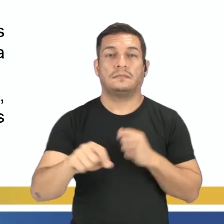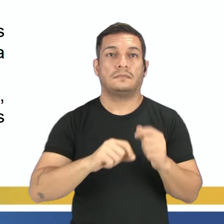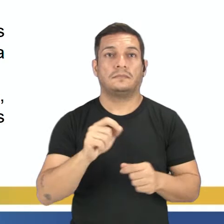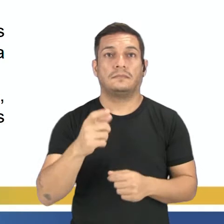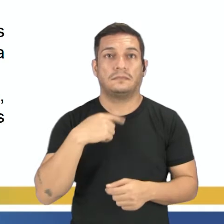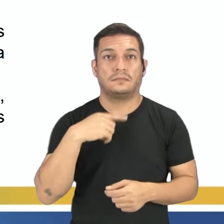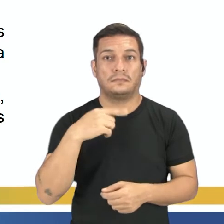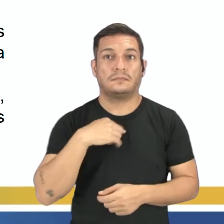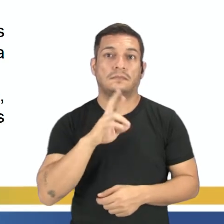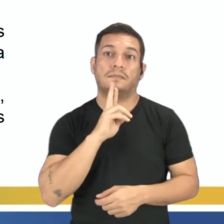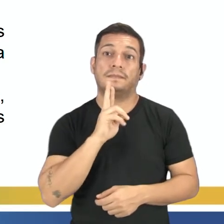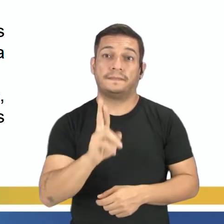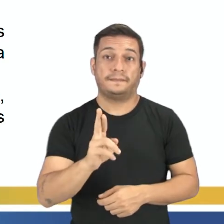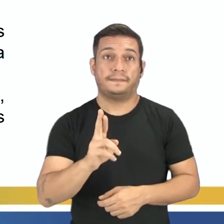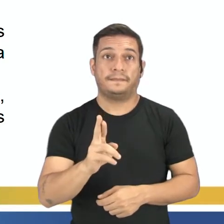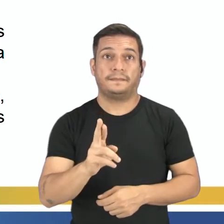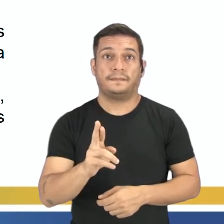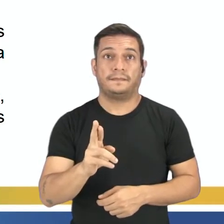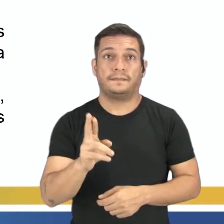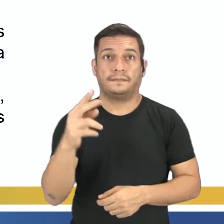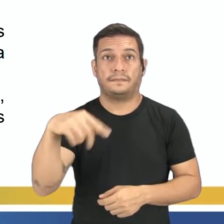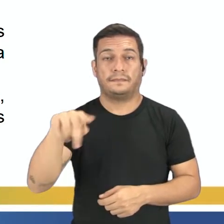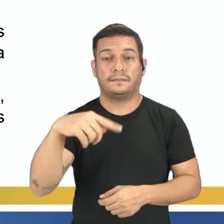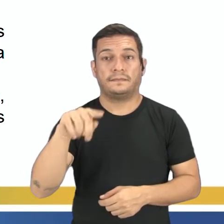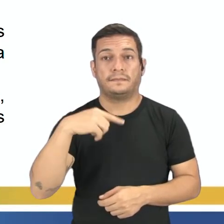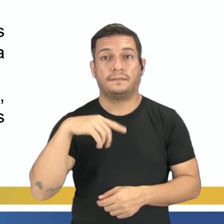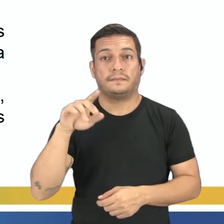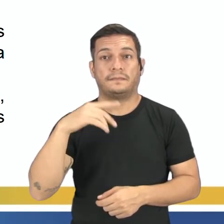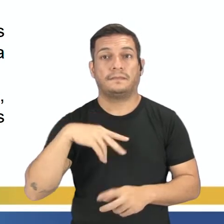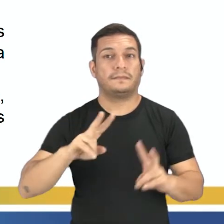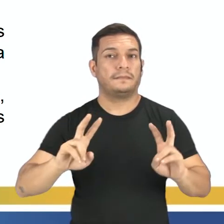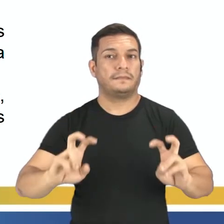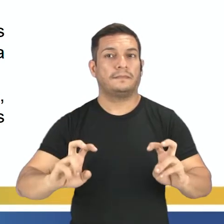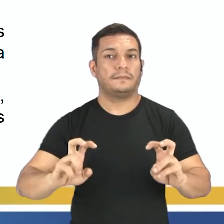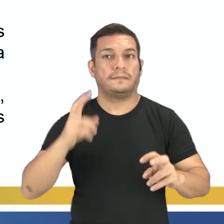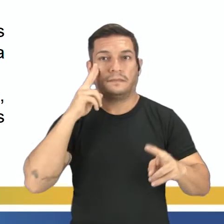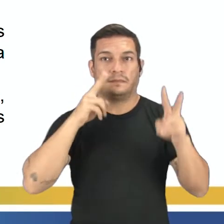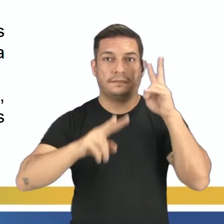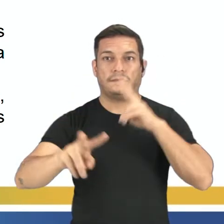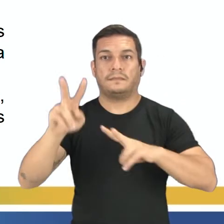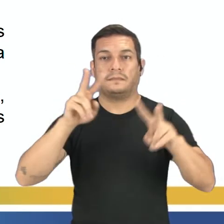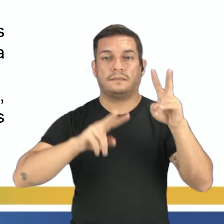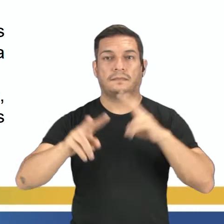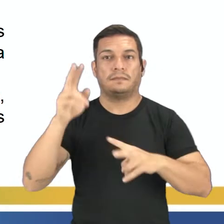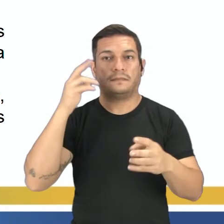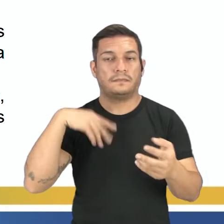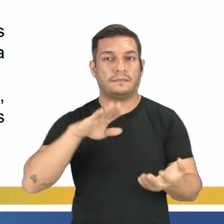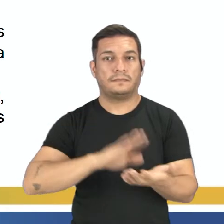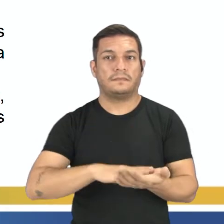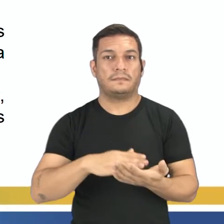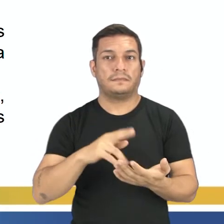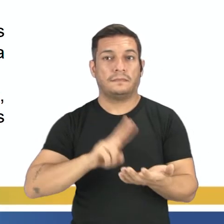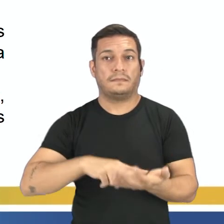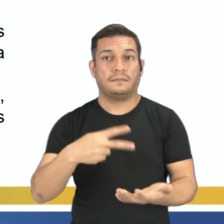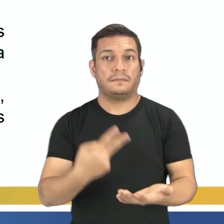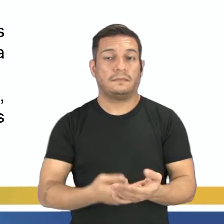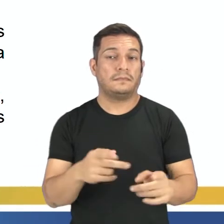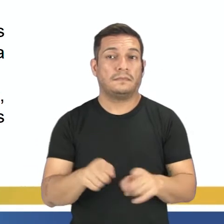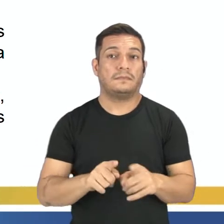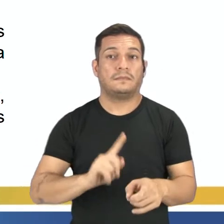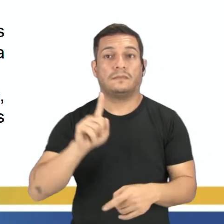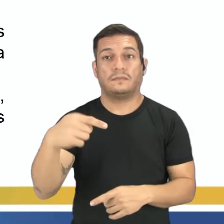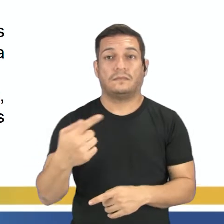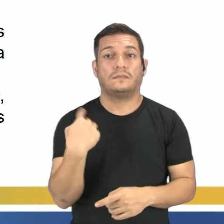possibilidades de resposta para vocês ouvirem, visualizarem e interpretarem e depois